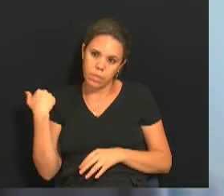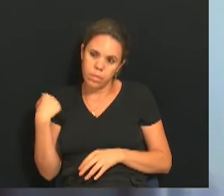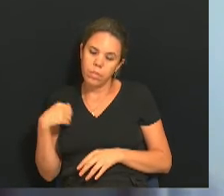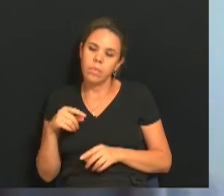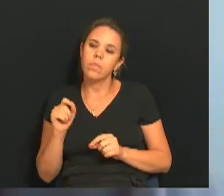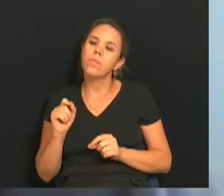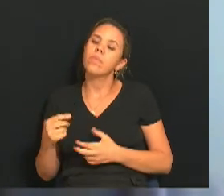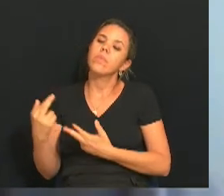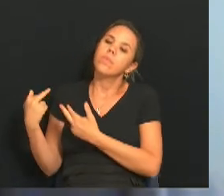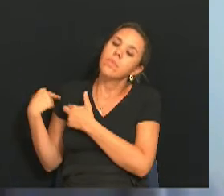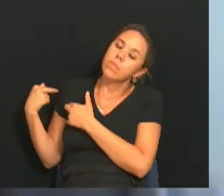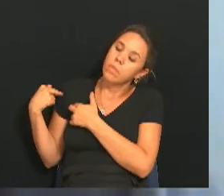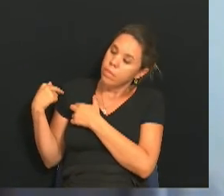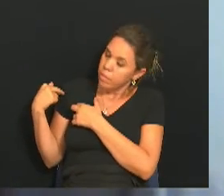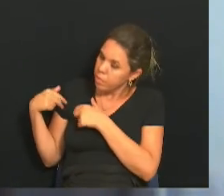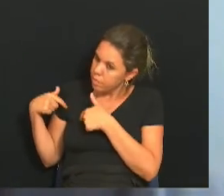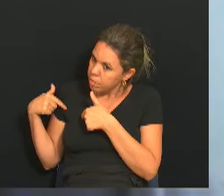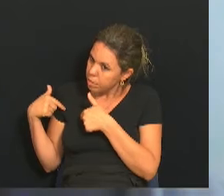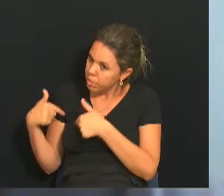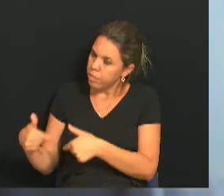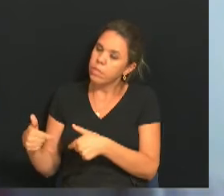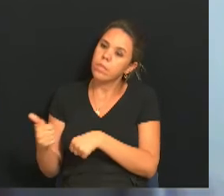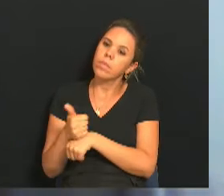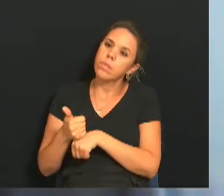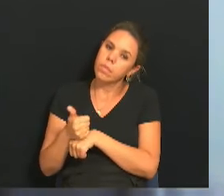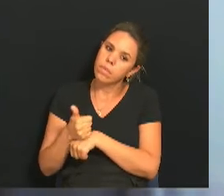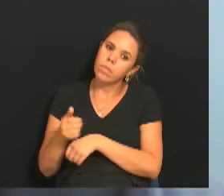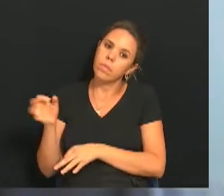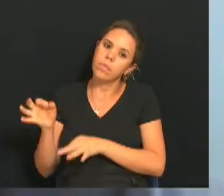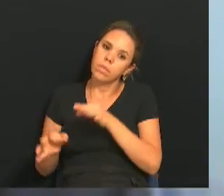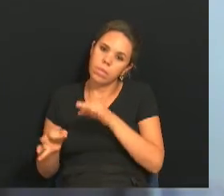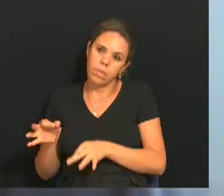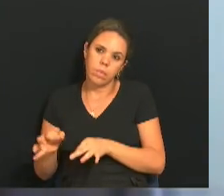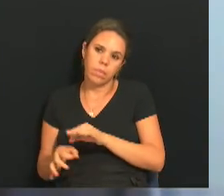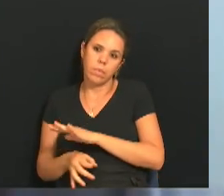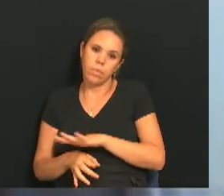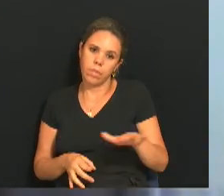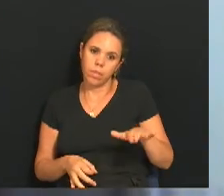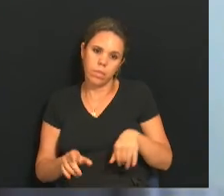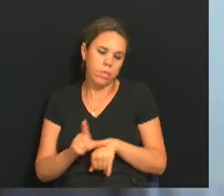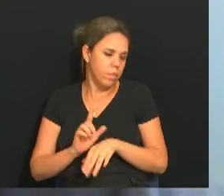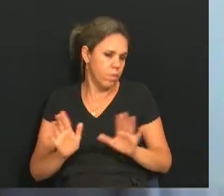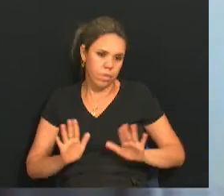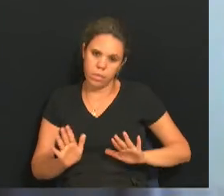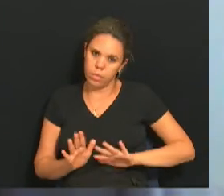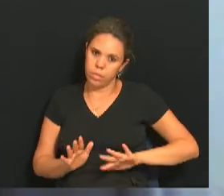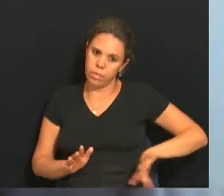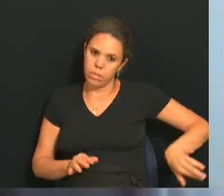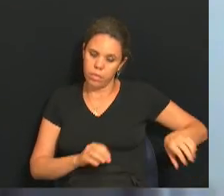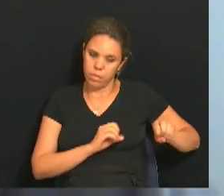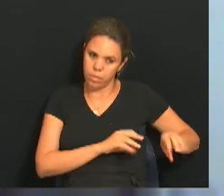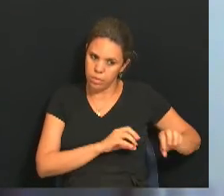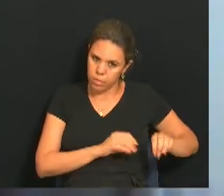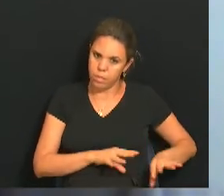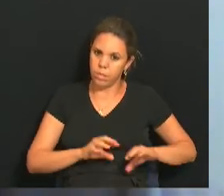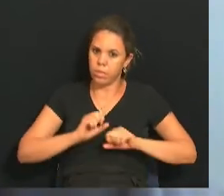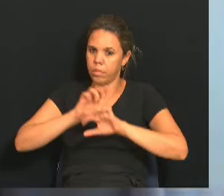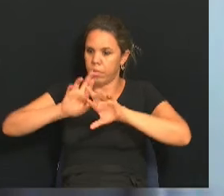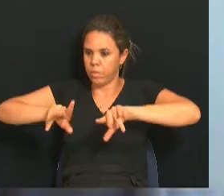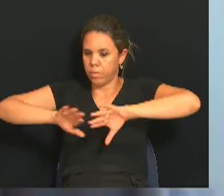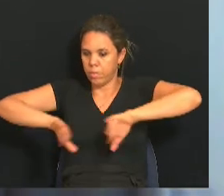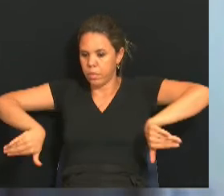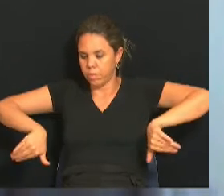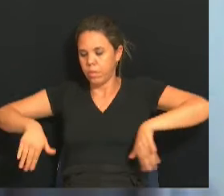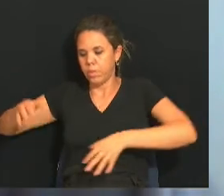quem atuava na área mesmo jurídica, não mais na área de legislação educacional. Também precisa ficar claro essa divisão na Secretaria